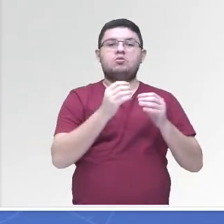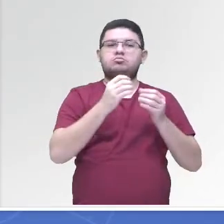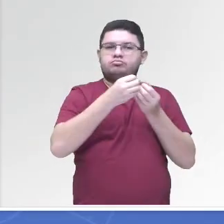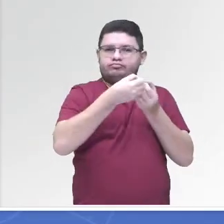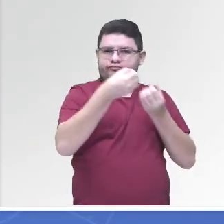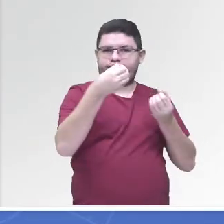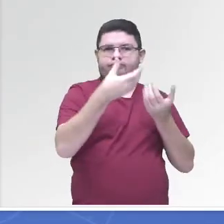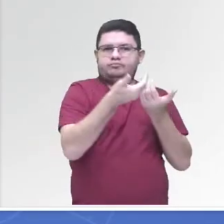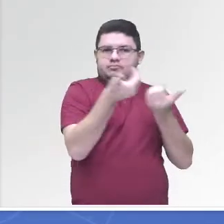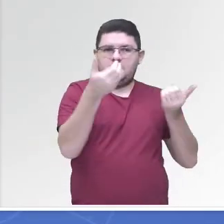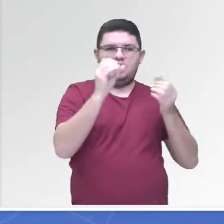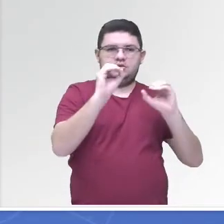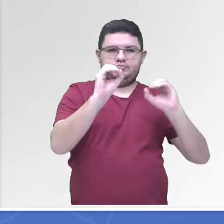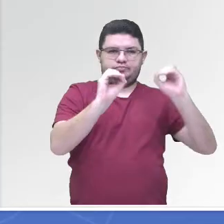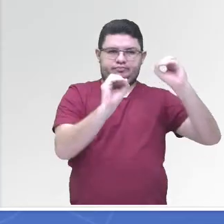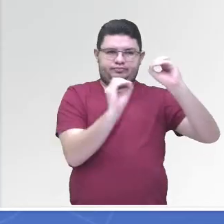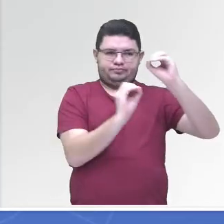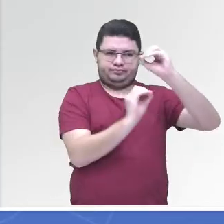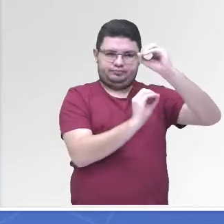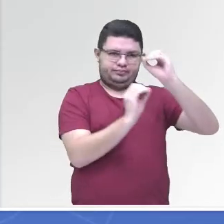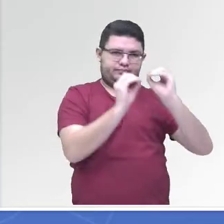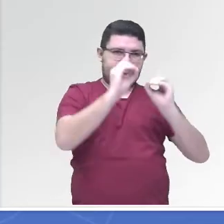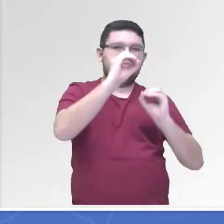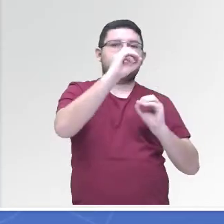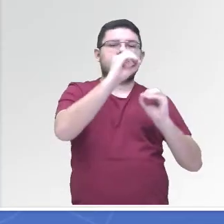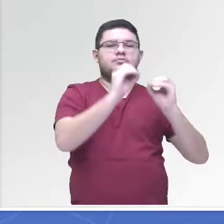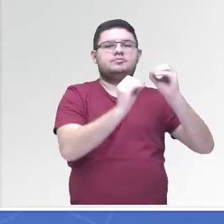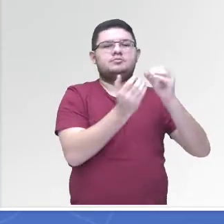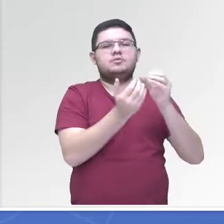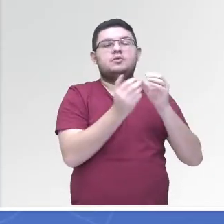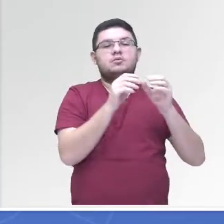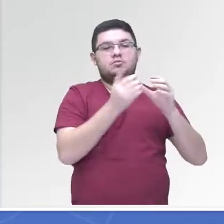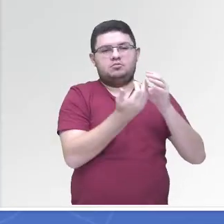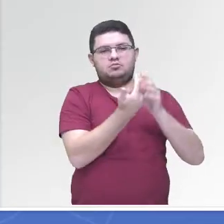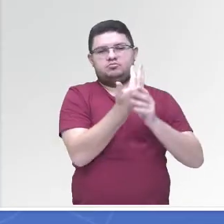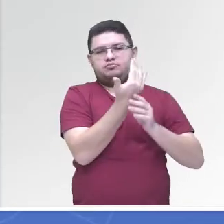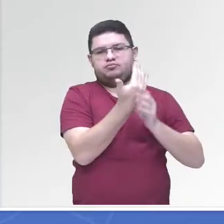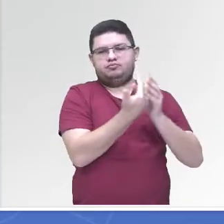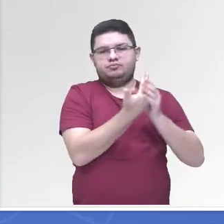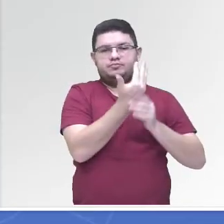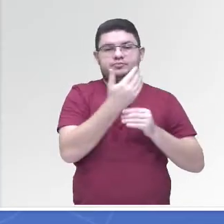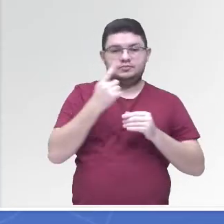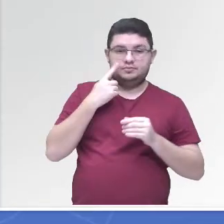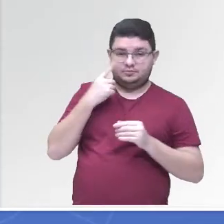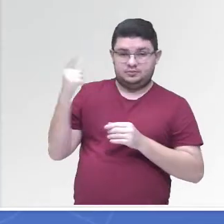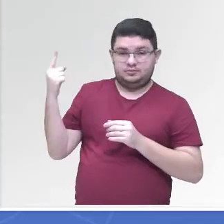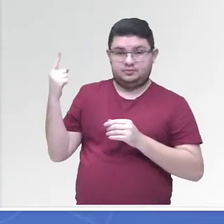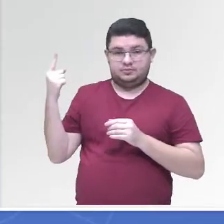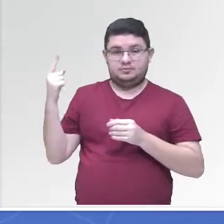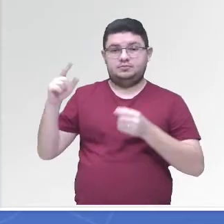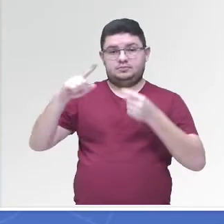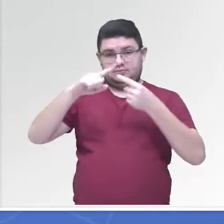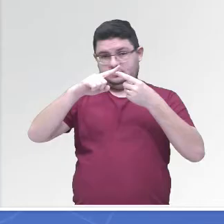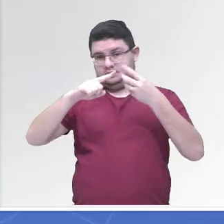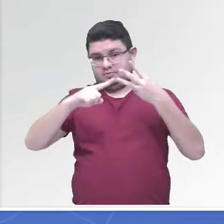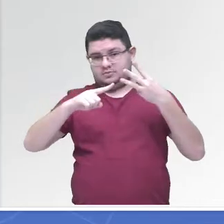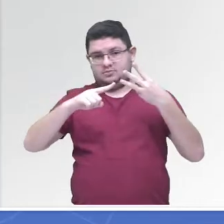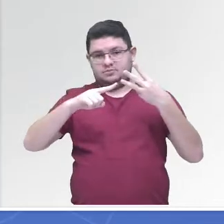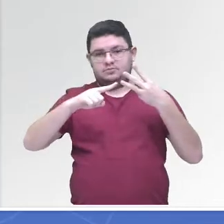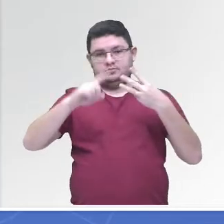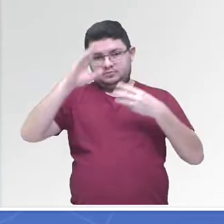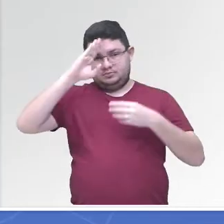maior desse estado físico, né, o gás, tá? Então, nós temos aí os 3 estados físicos da